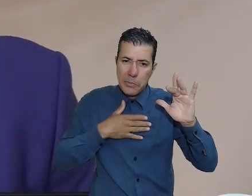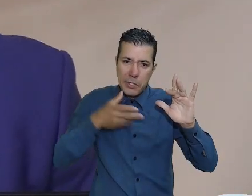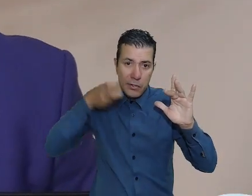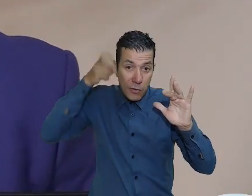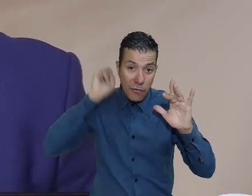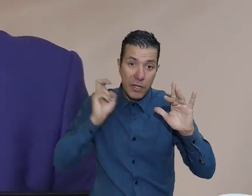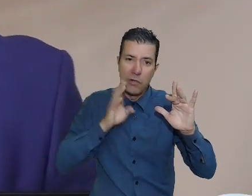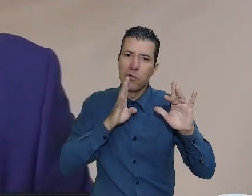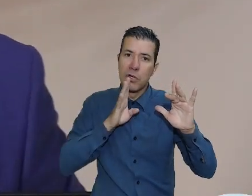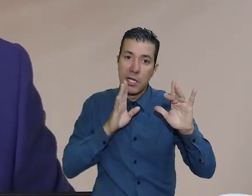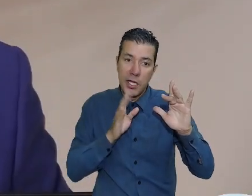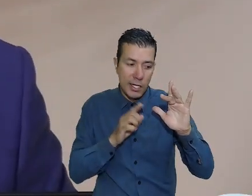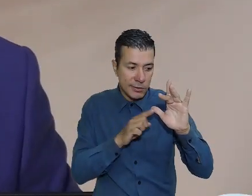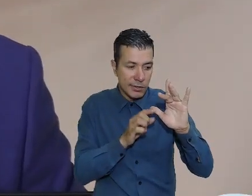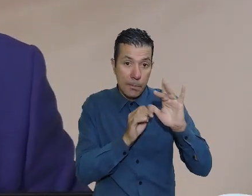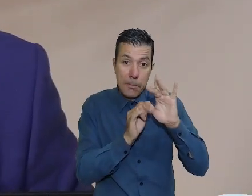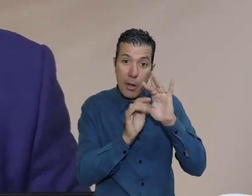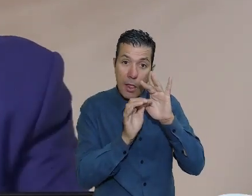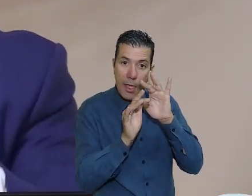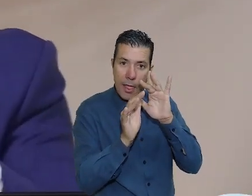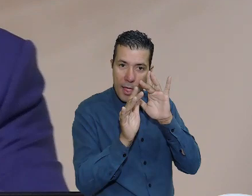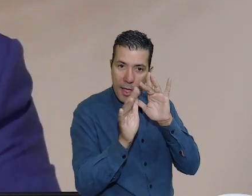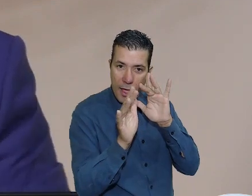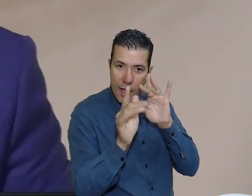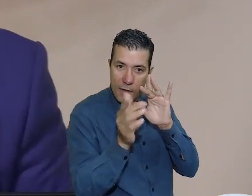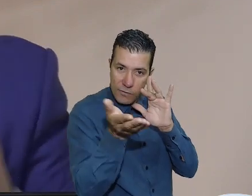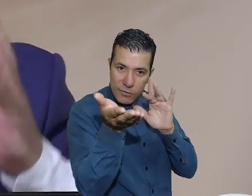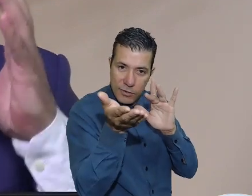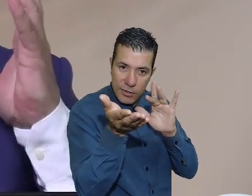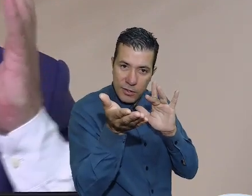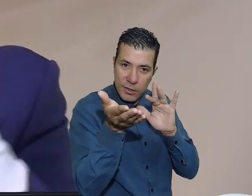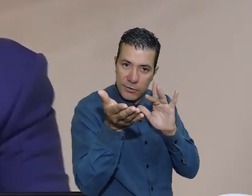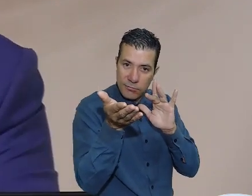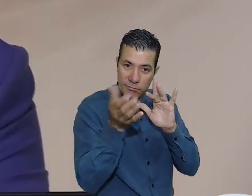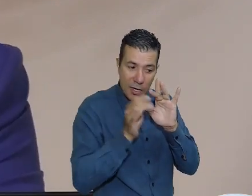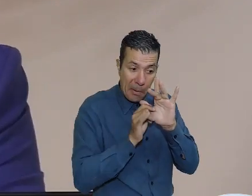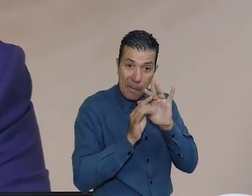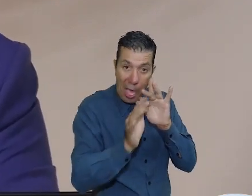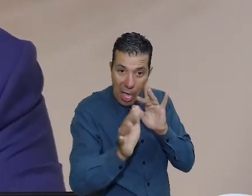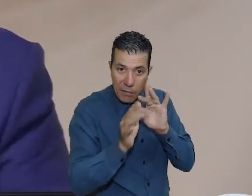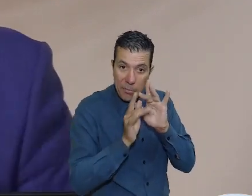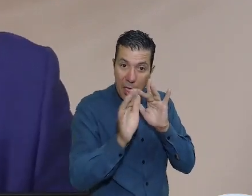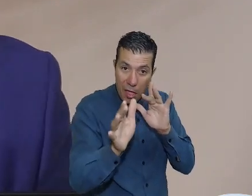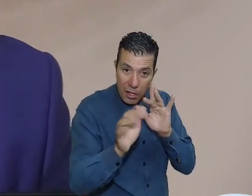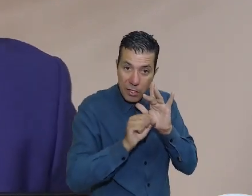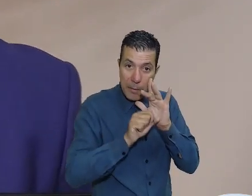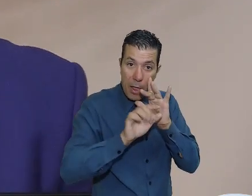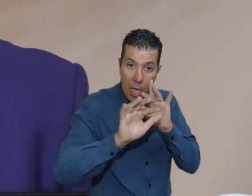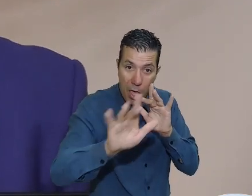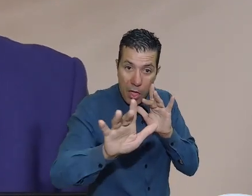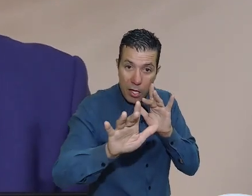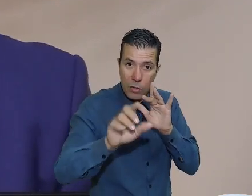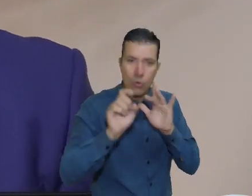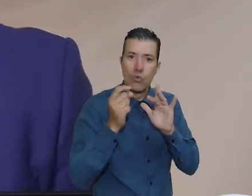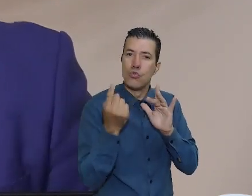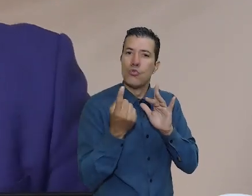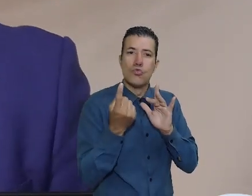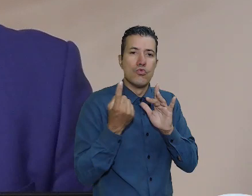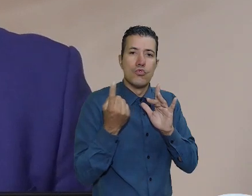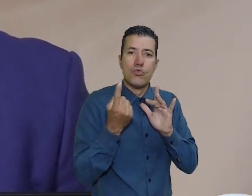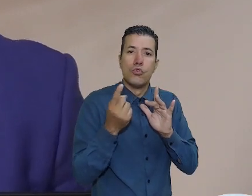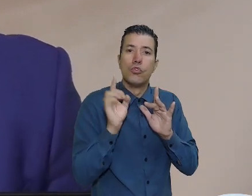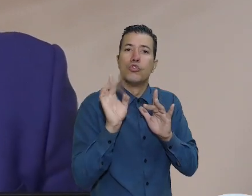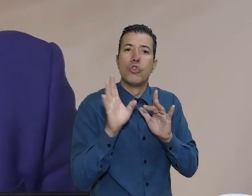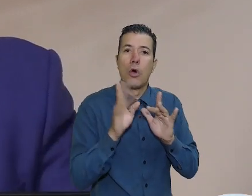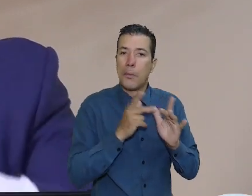a minha voz e eu as conheço. Vai chegar um momento em que será apenas um só rebanho e um só pastor. Essa semana